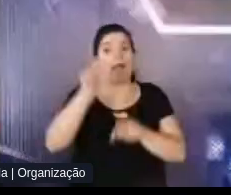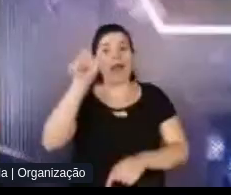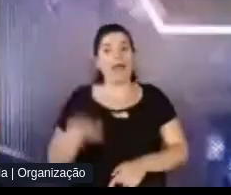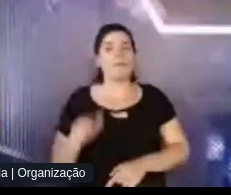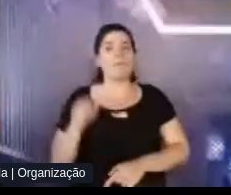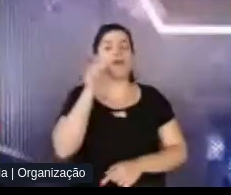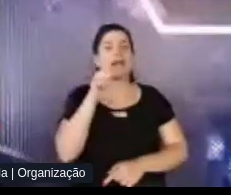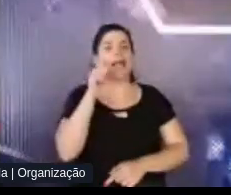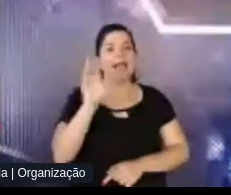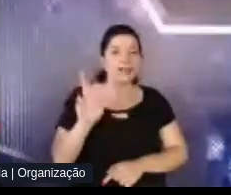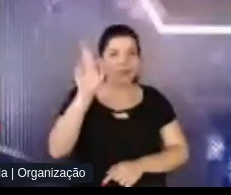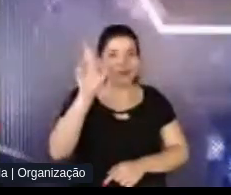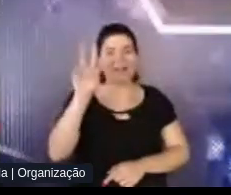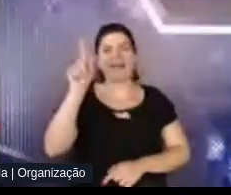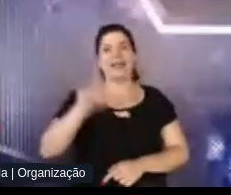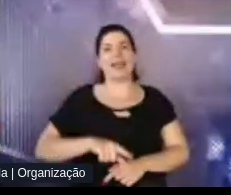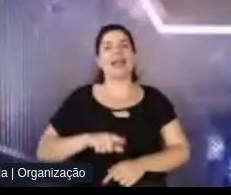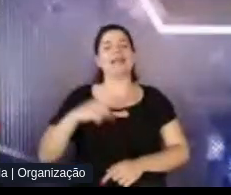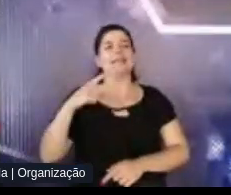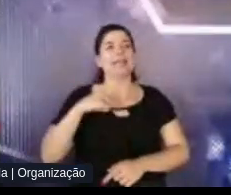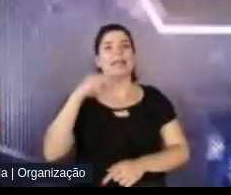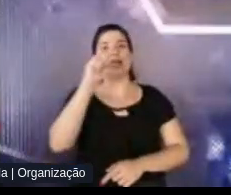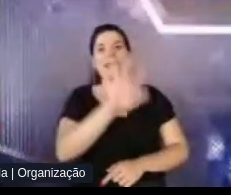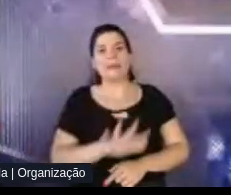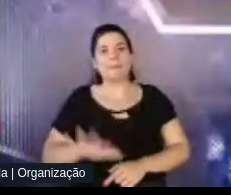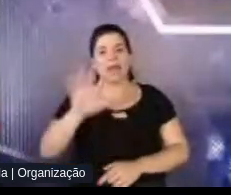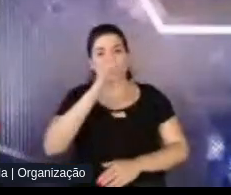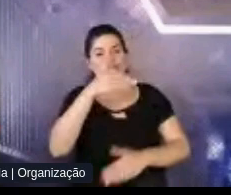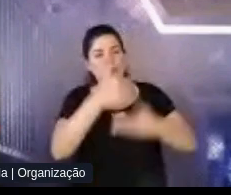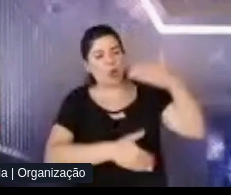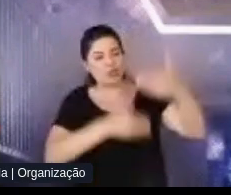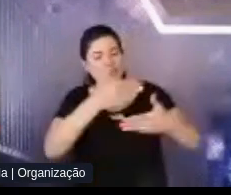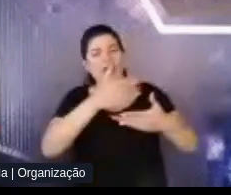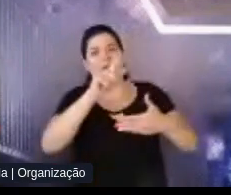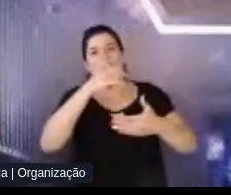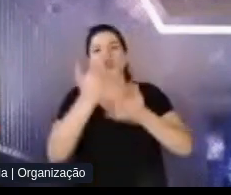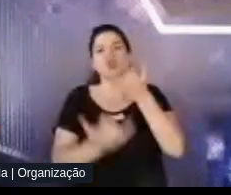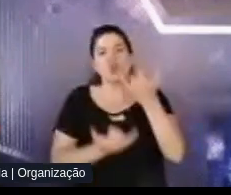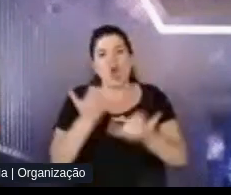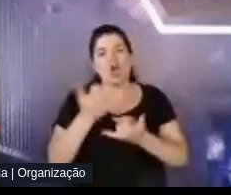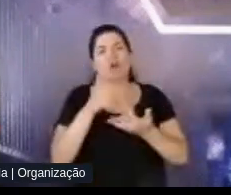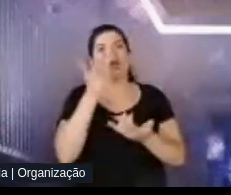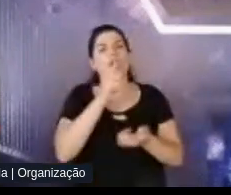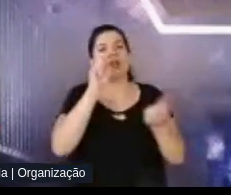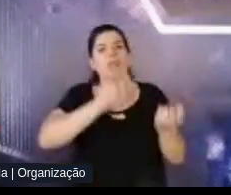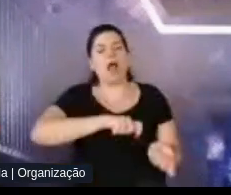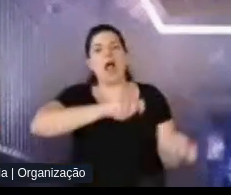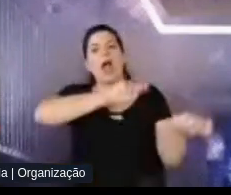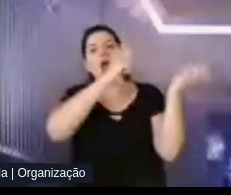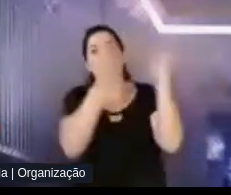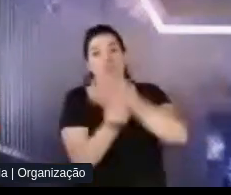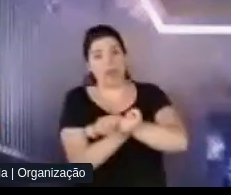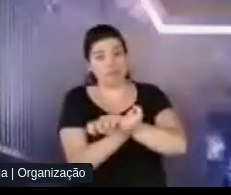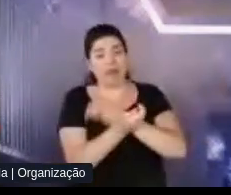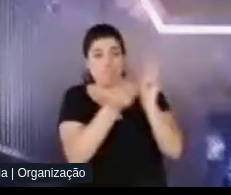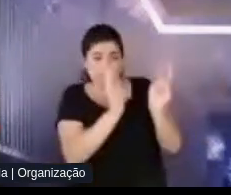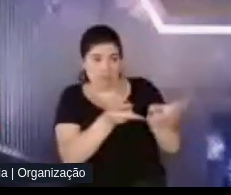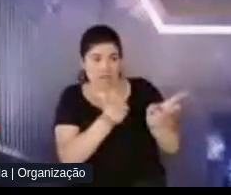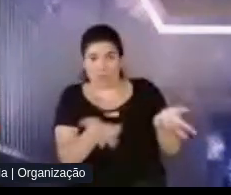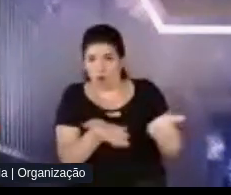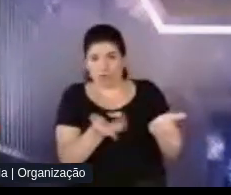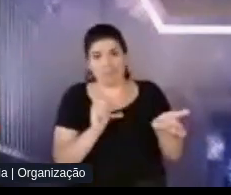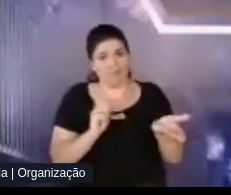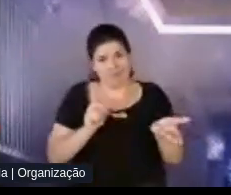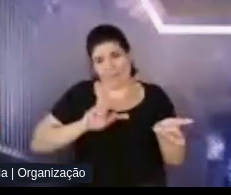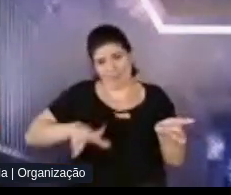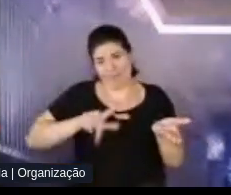né, pelas partes de imagens procedurais. Então, os jogos, eles se adaptam, eles nunca são os mesmos jogos hoje, né, que a